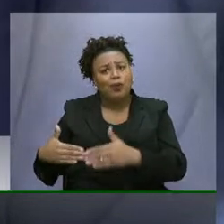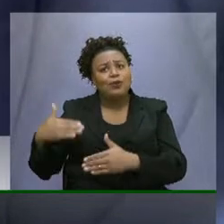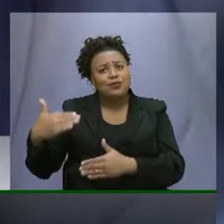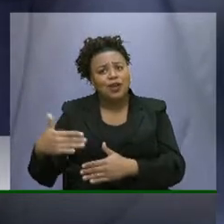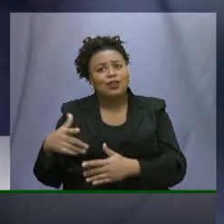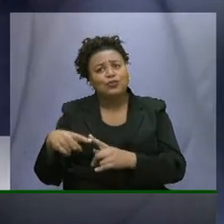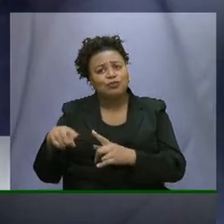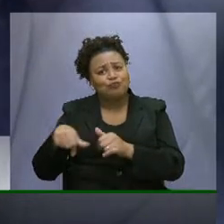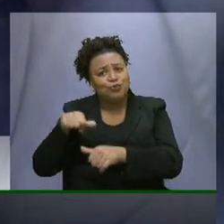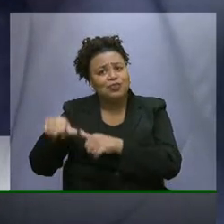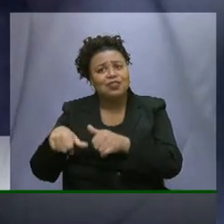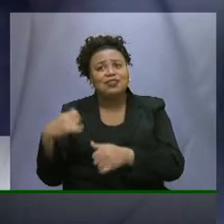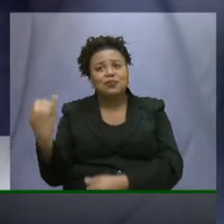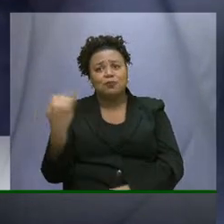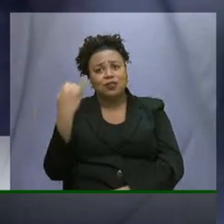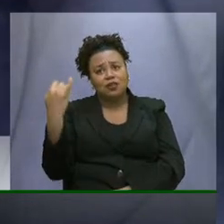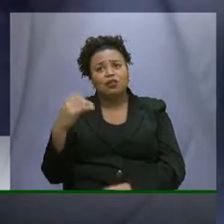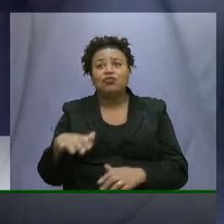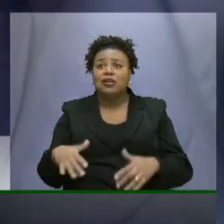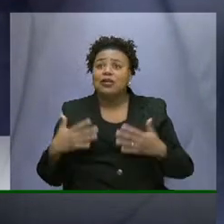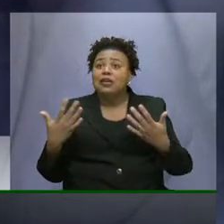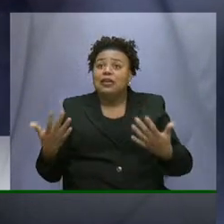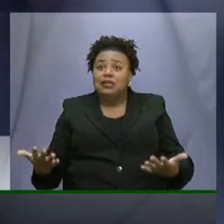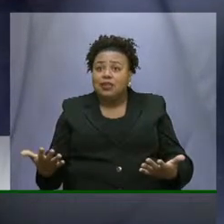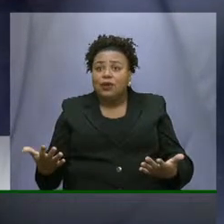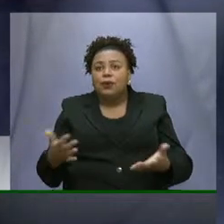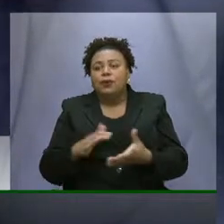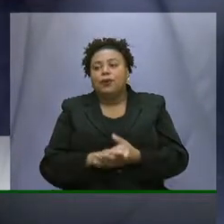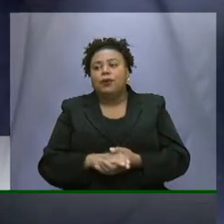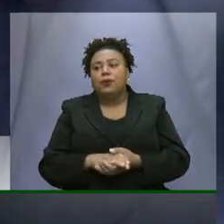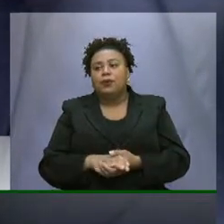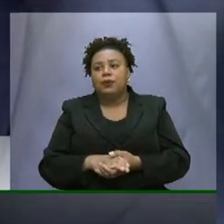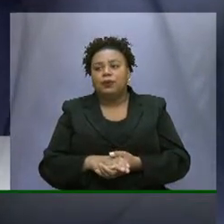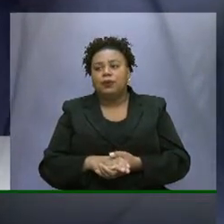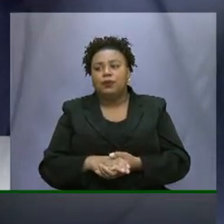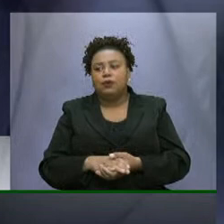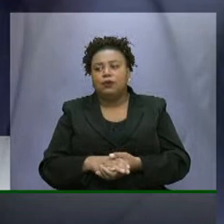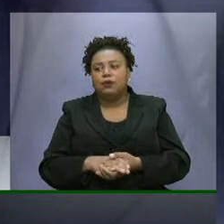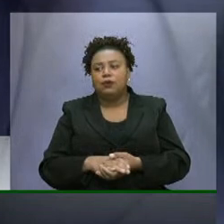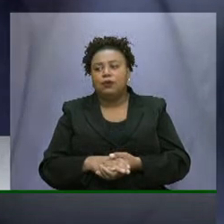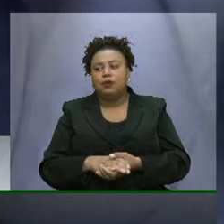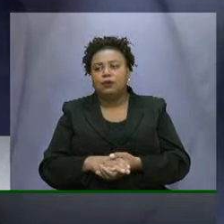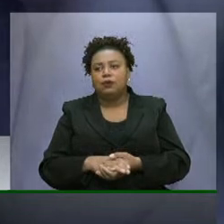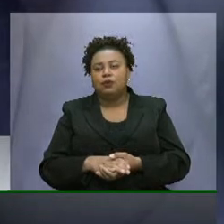muito importante. Então, mas,